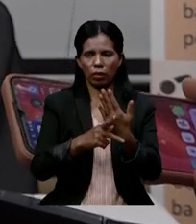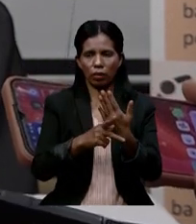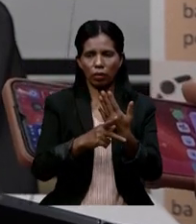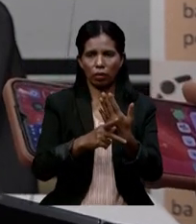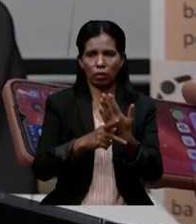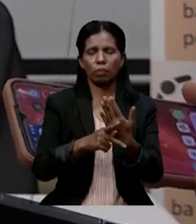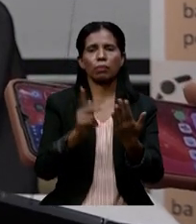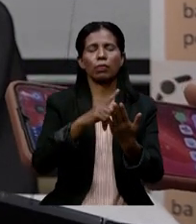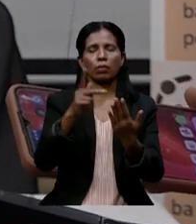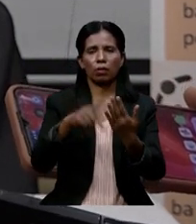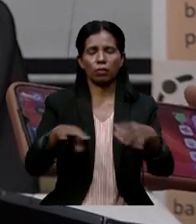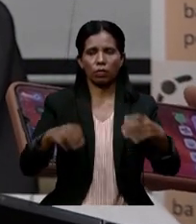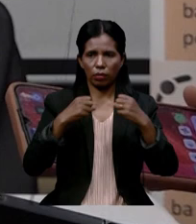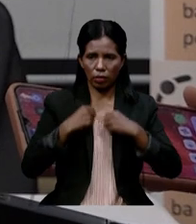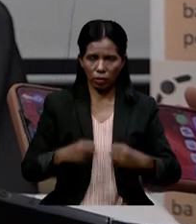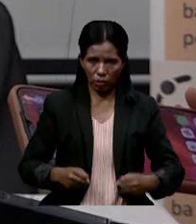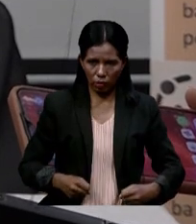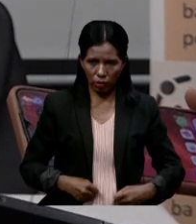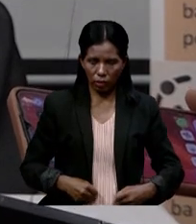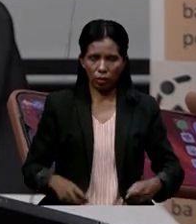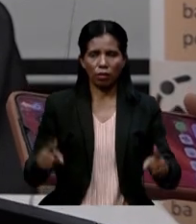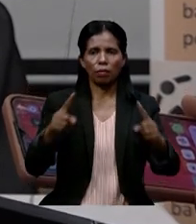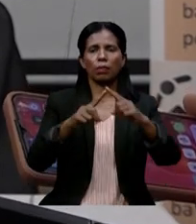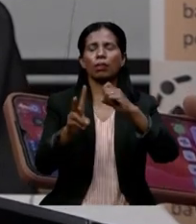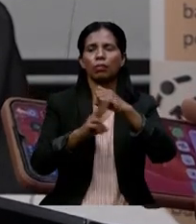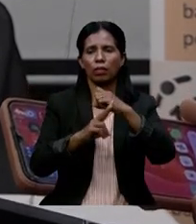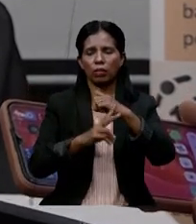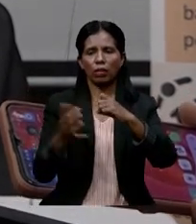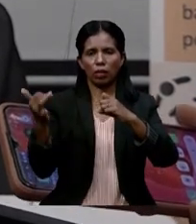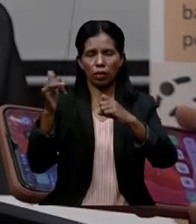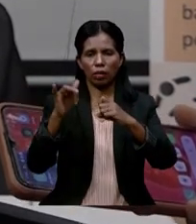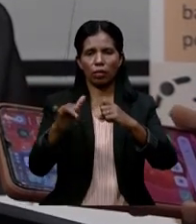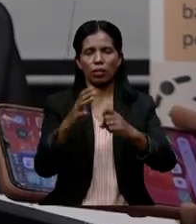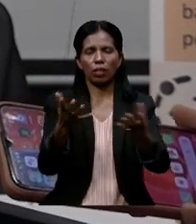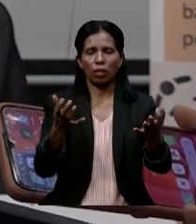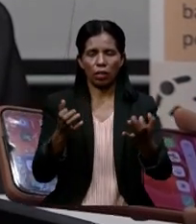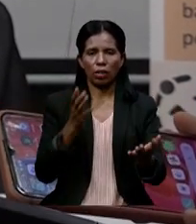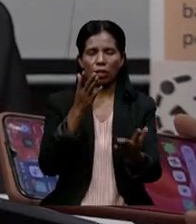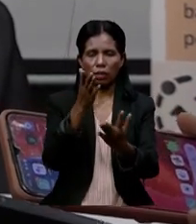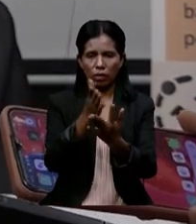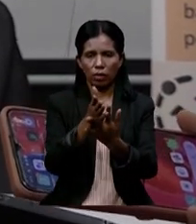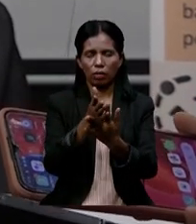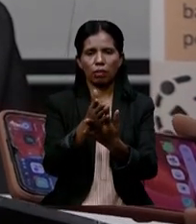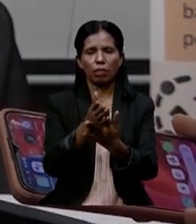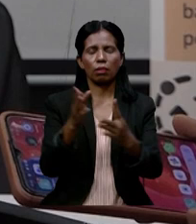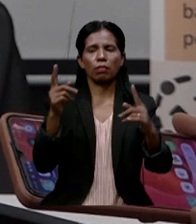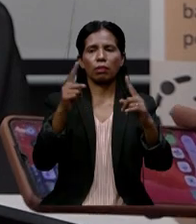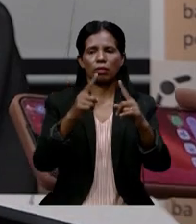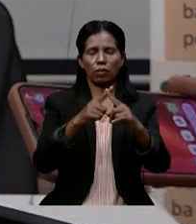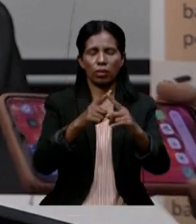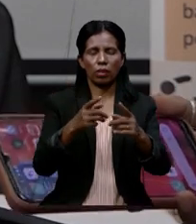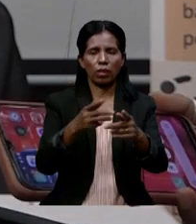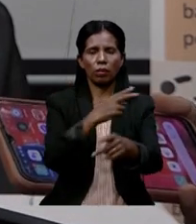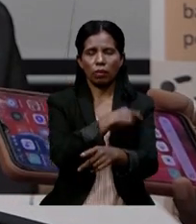serviço de saúde para vítimas também bele acesso para centro de saúde